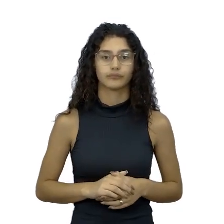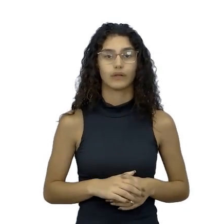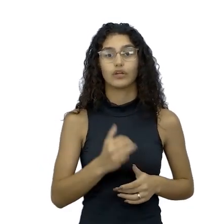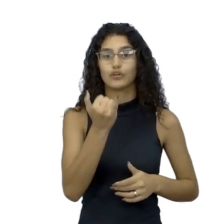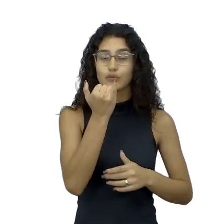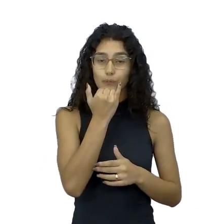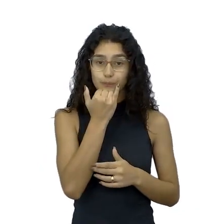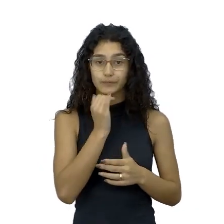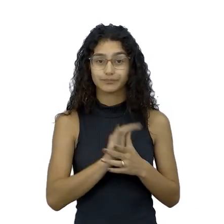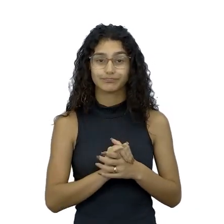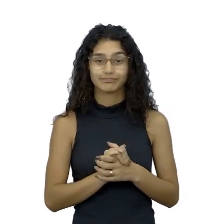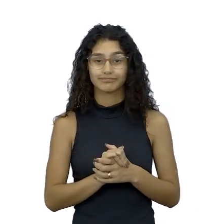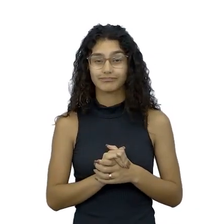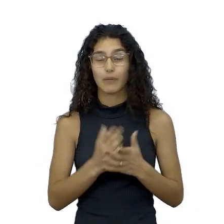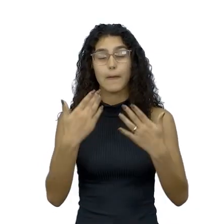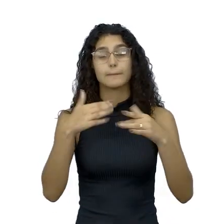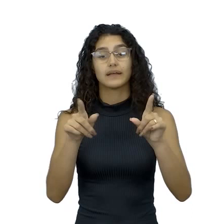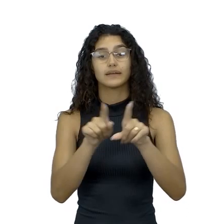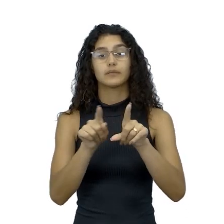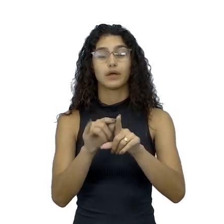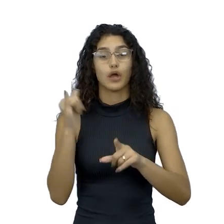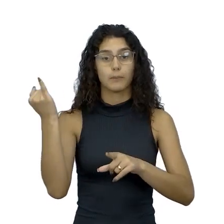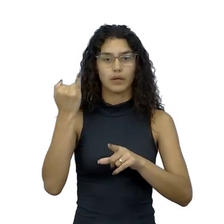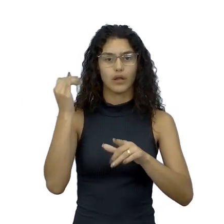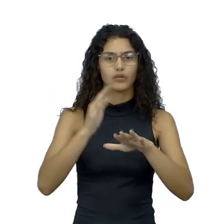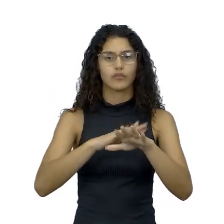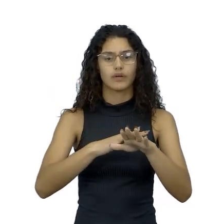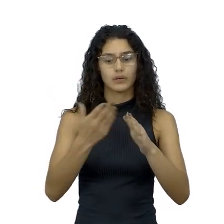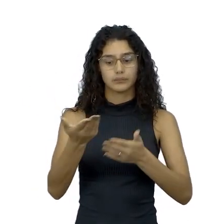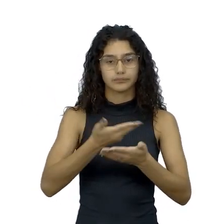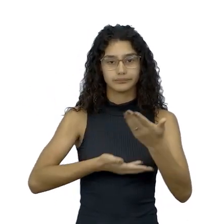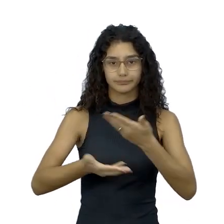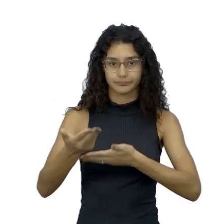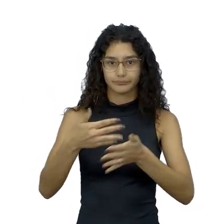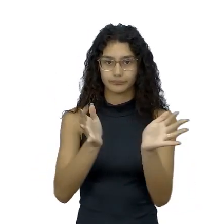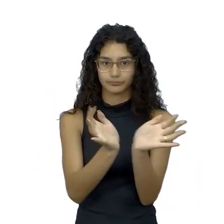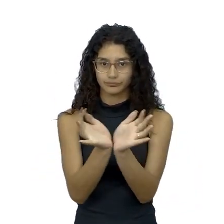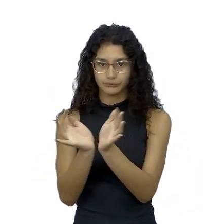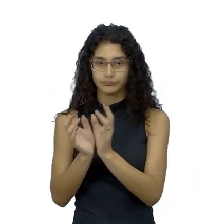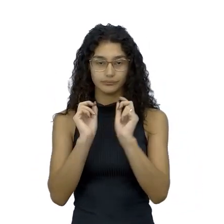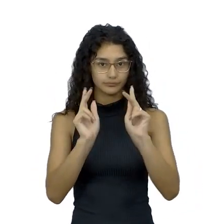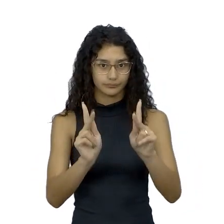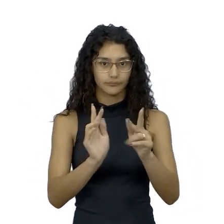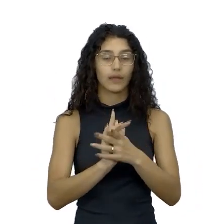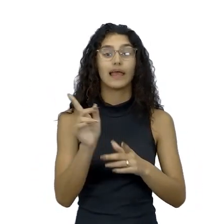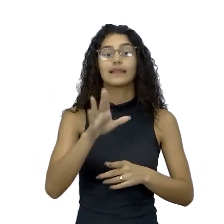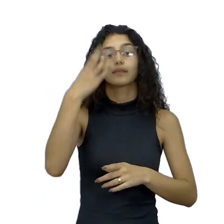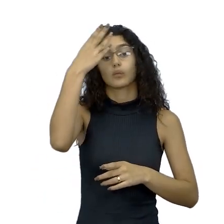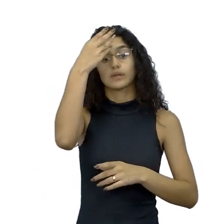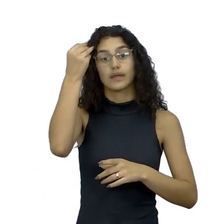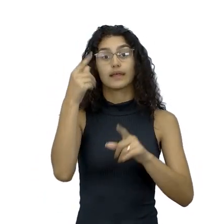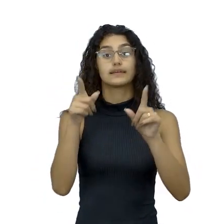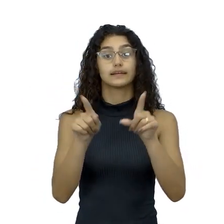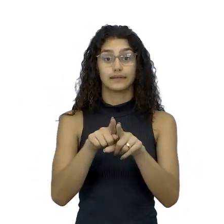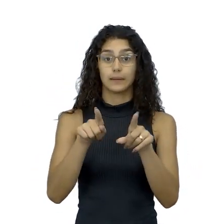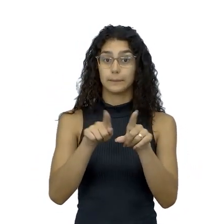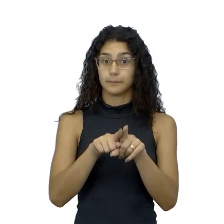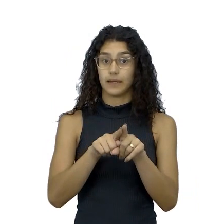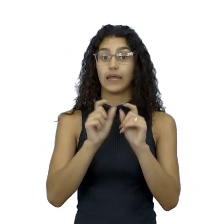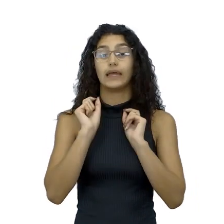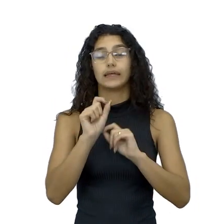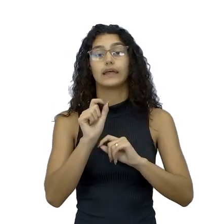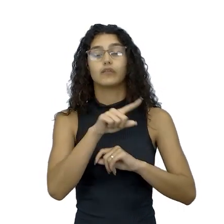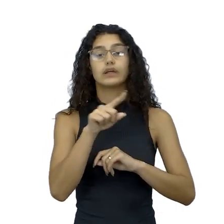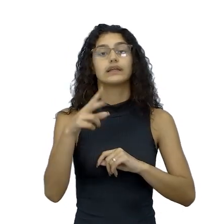desculpa, me perdi, mas é importante fazer esse movimento coletivo, tá bom? Bom, não se esqueçam também de que